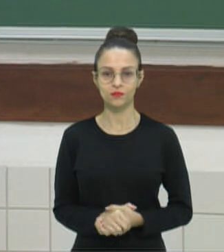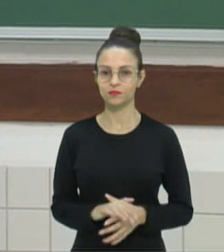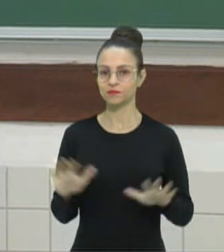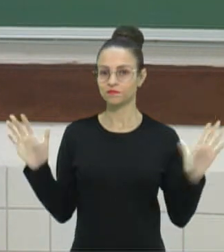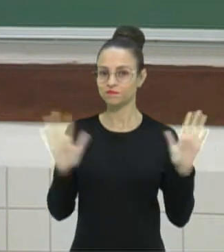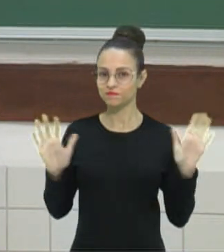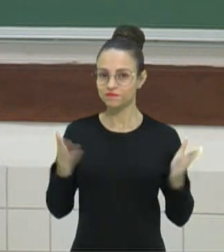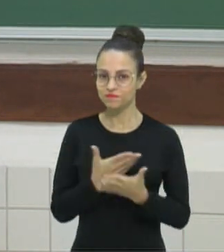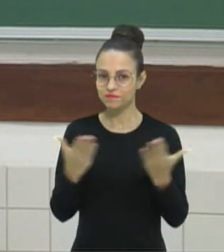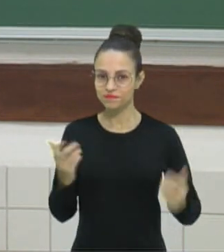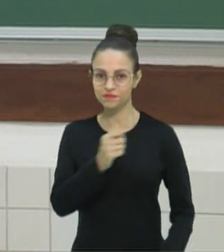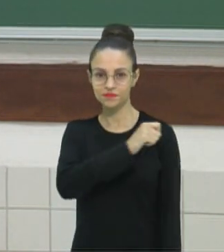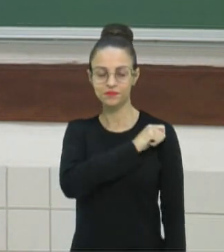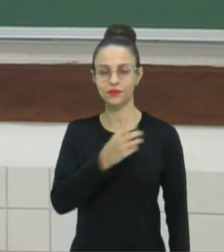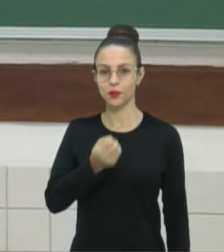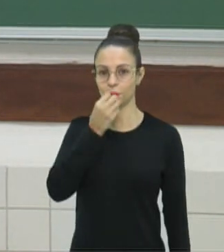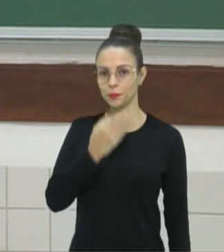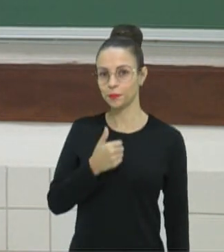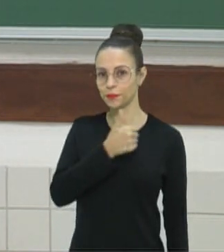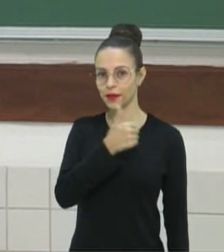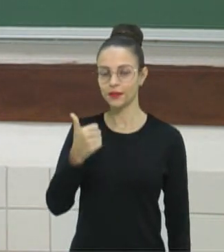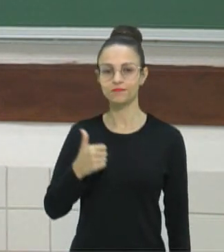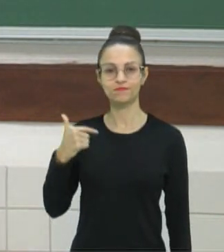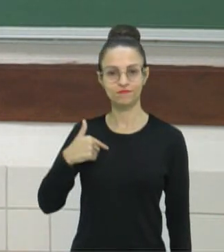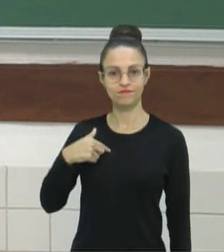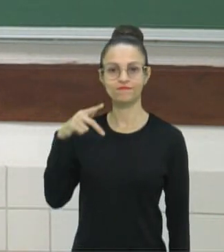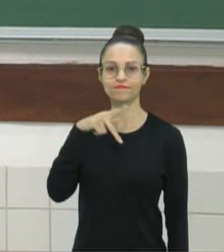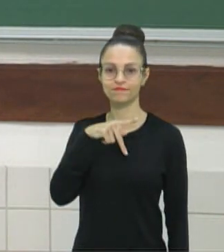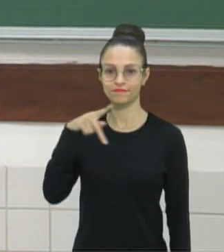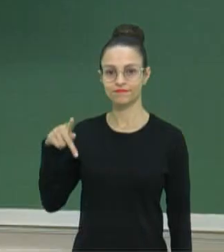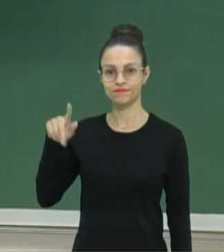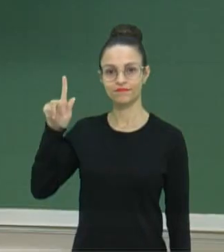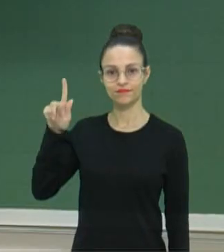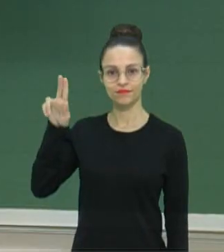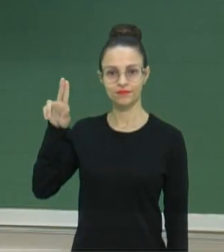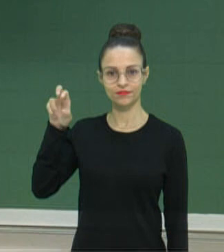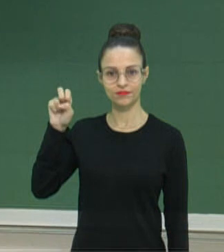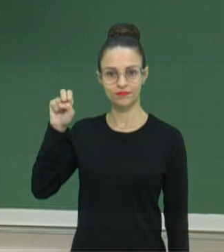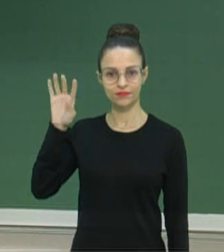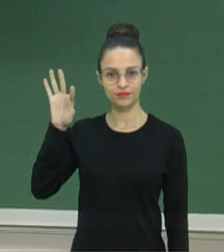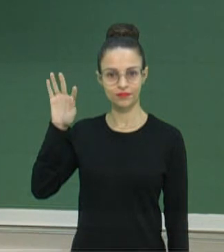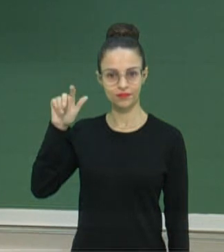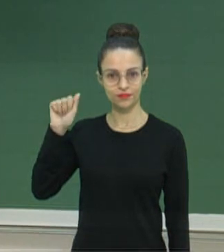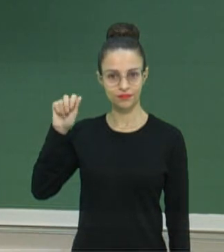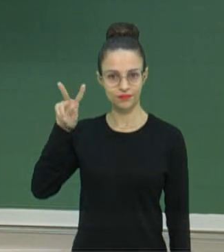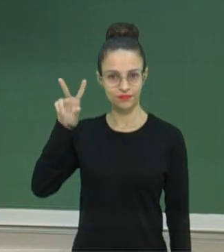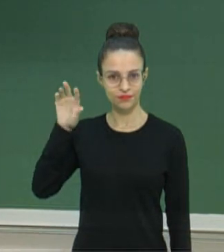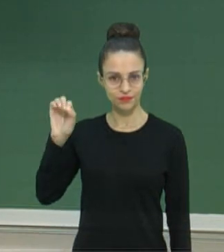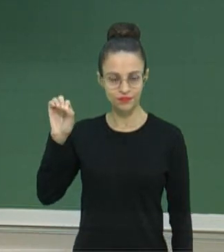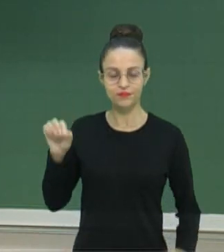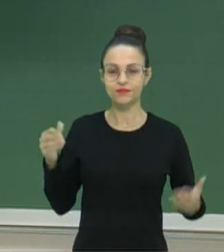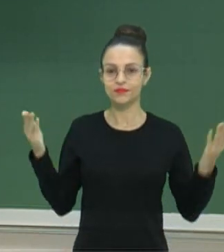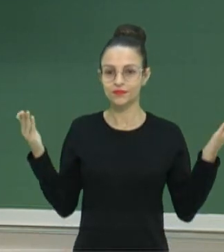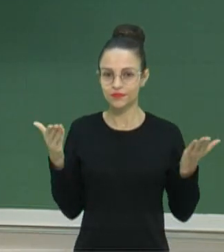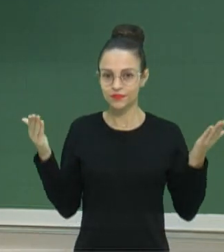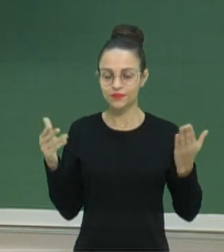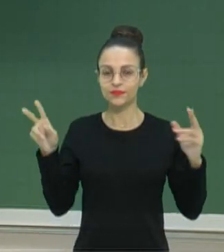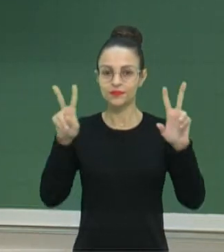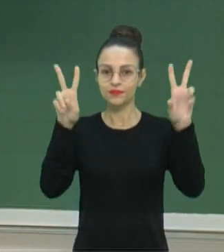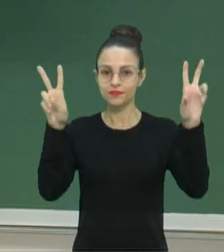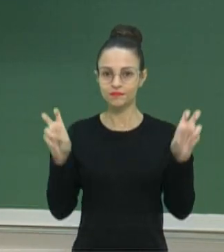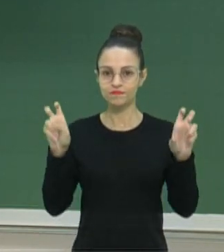Fala pessoal, tudo bem com vocês? Quem está falando aqui é o professor Gustavo Trevelyan Anselmo e hoje nós vamos falar